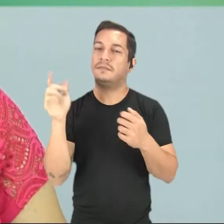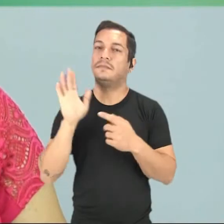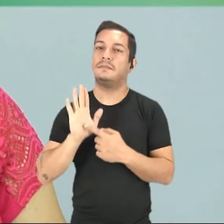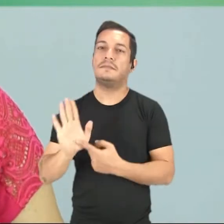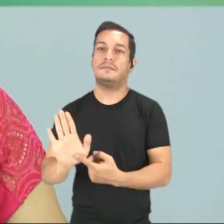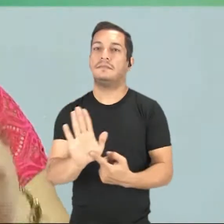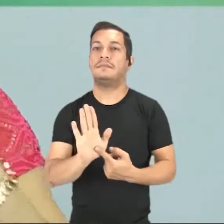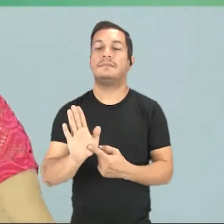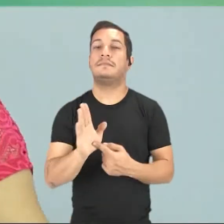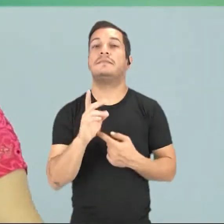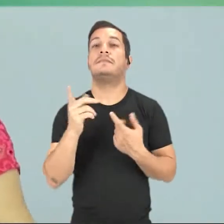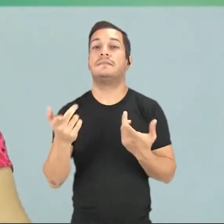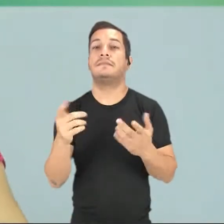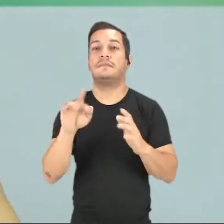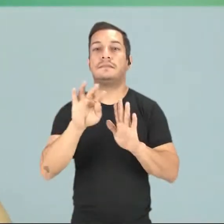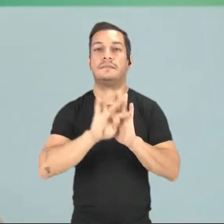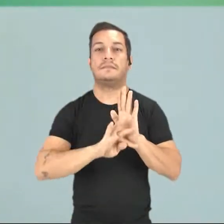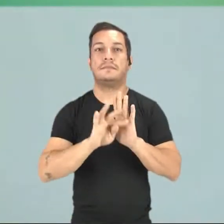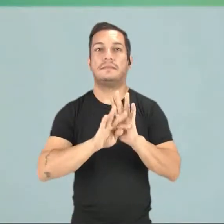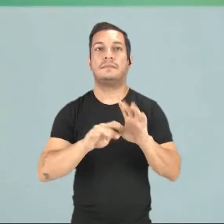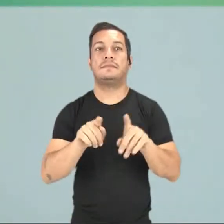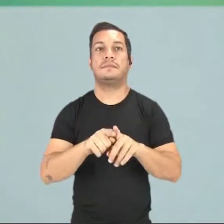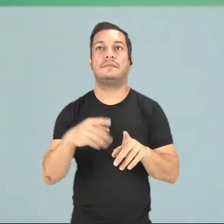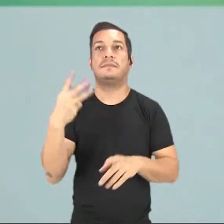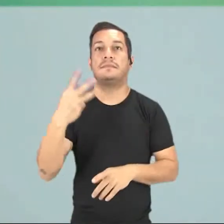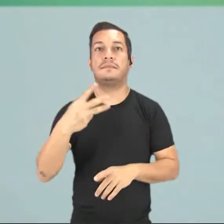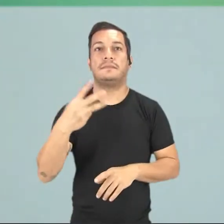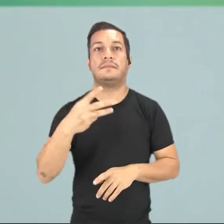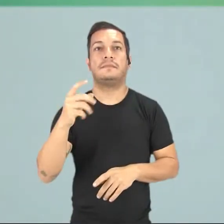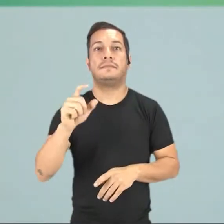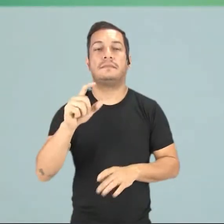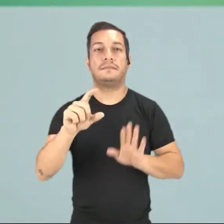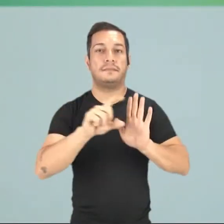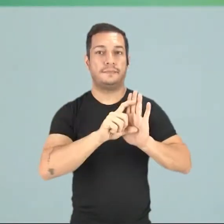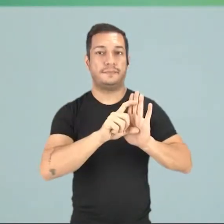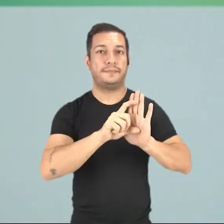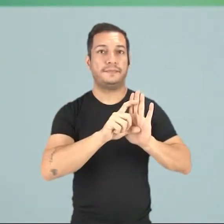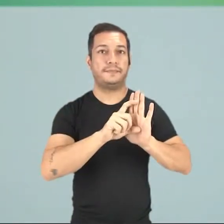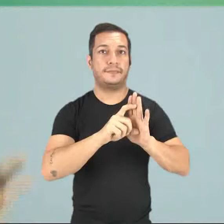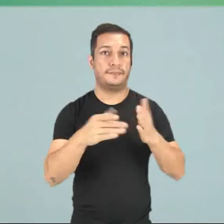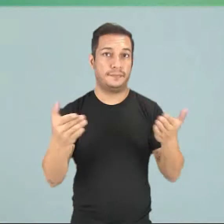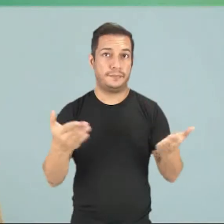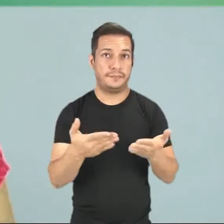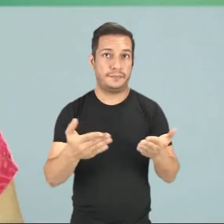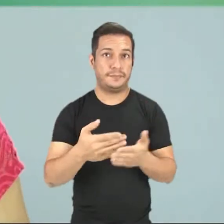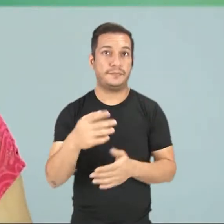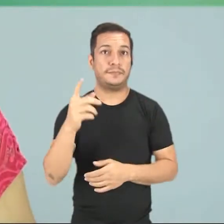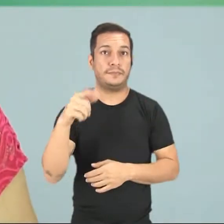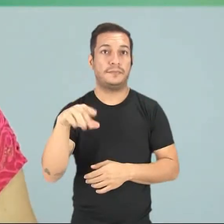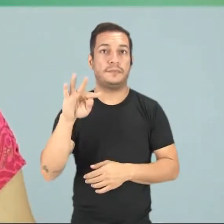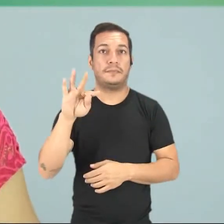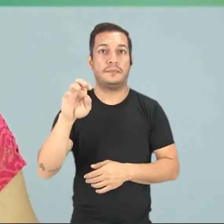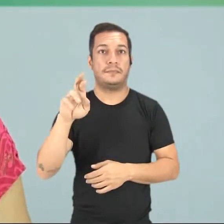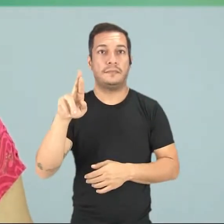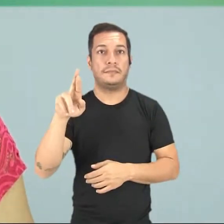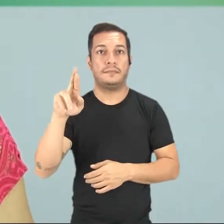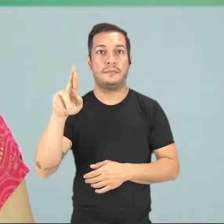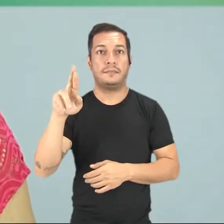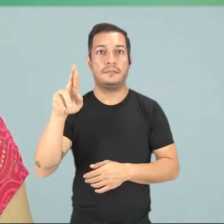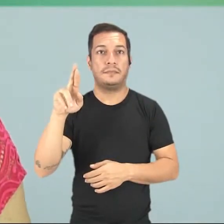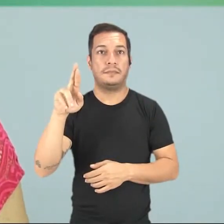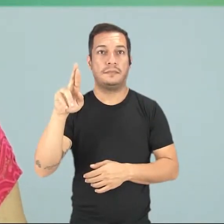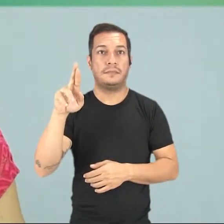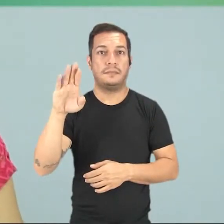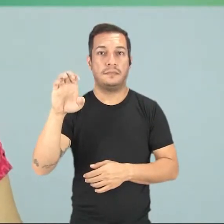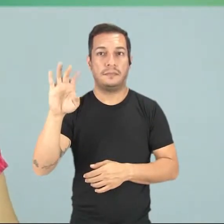colchas. Já no na terceira estrofe, e agora um terceto, o eu lírico